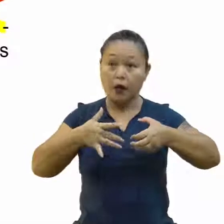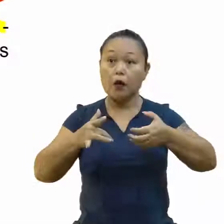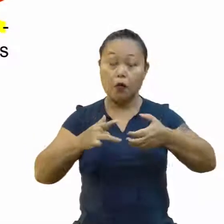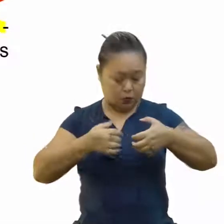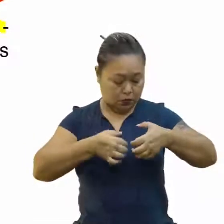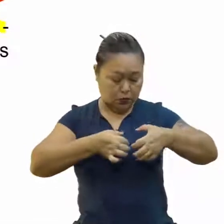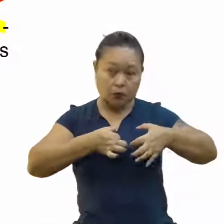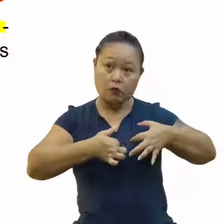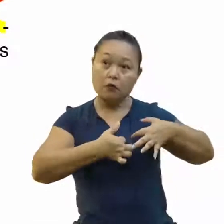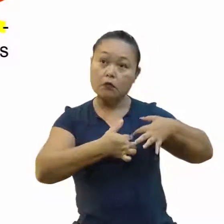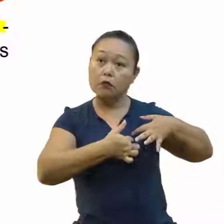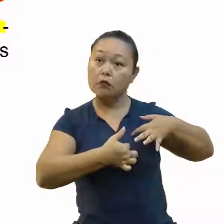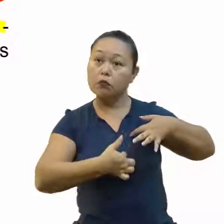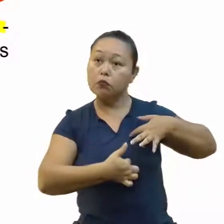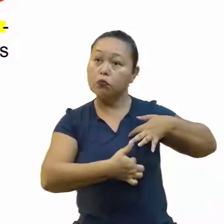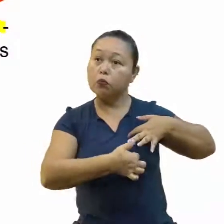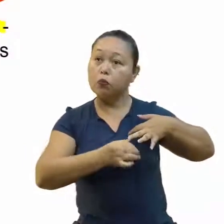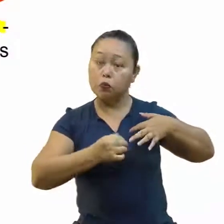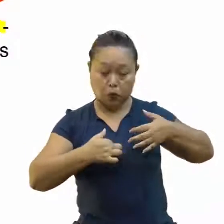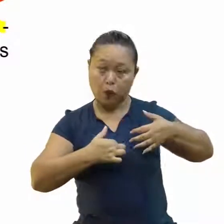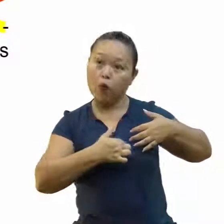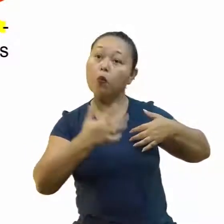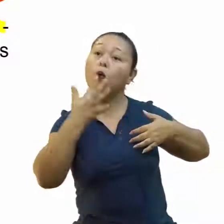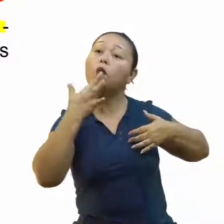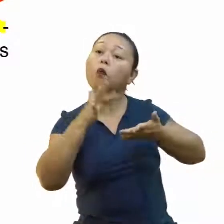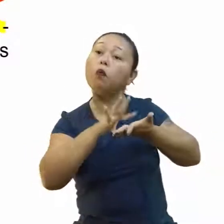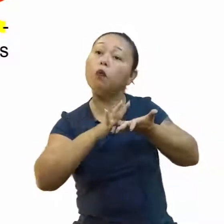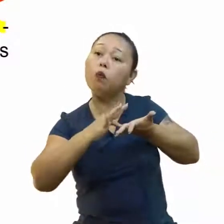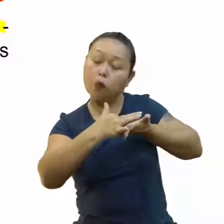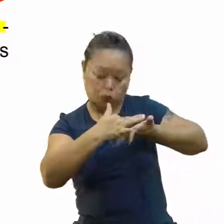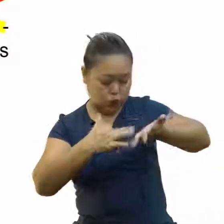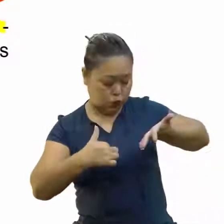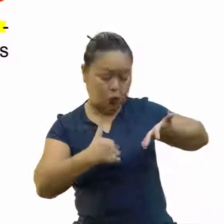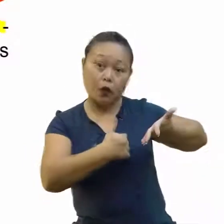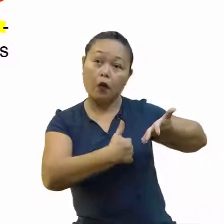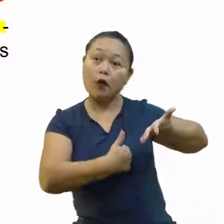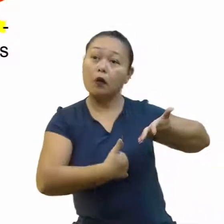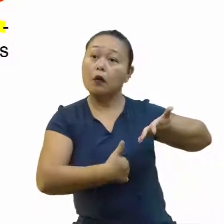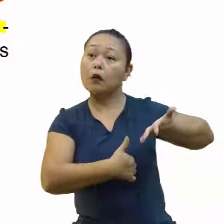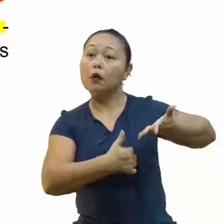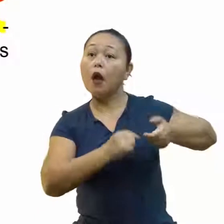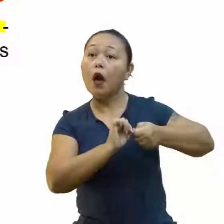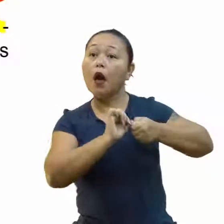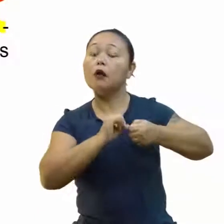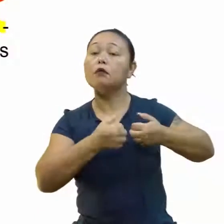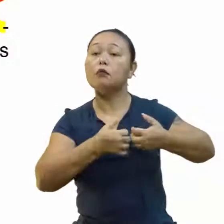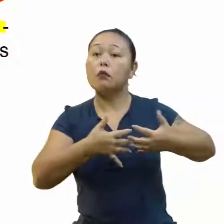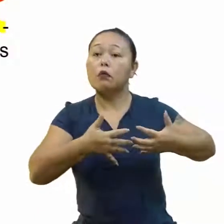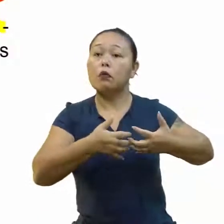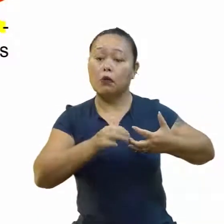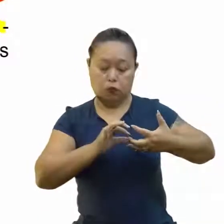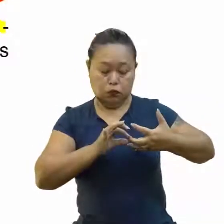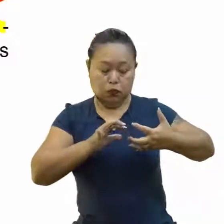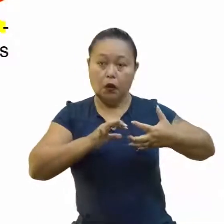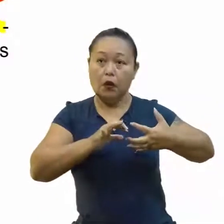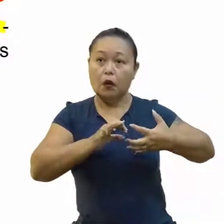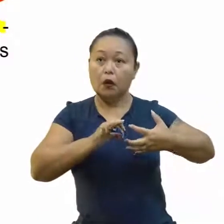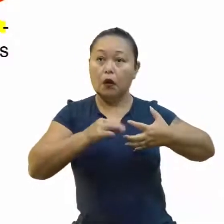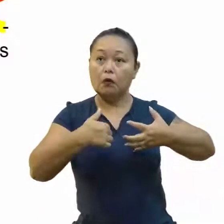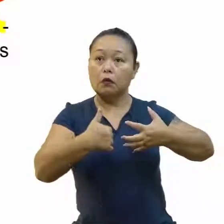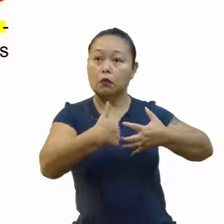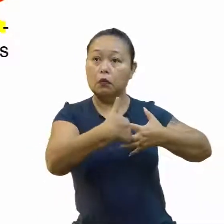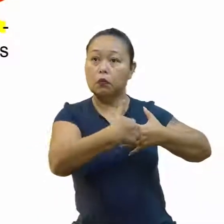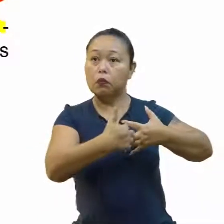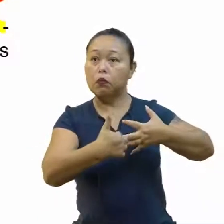coronarianos. Então, lembra lá comigo. Espera aí, professora. Então, se aumentou o diâmetro dos vasos coronarianos,